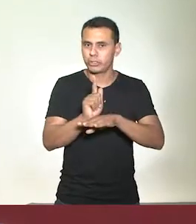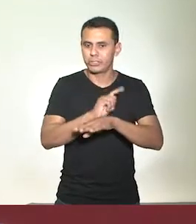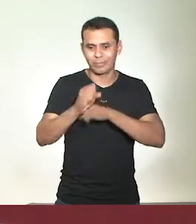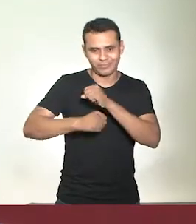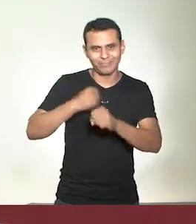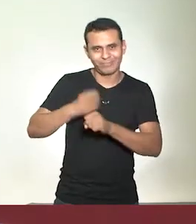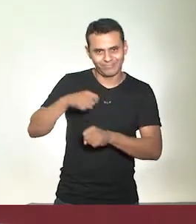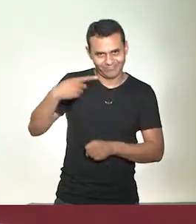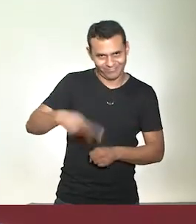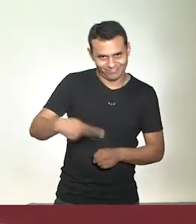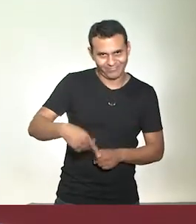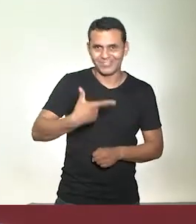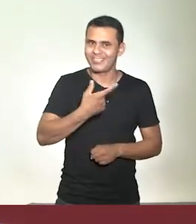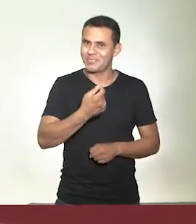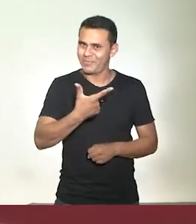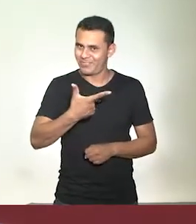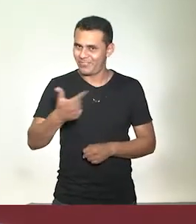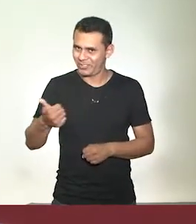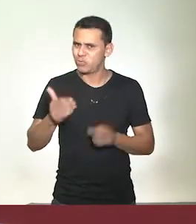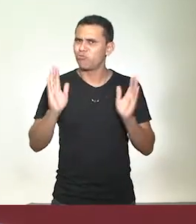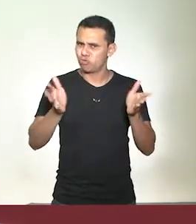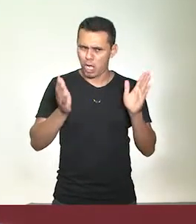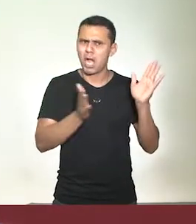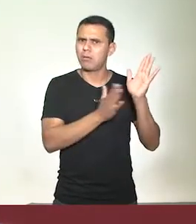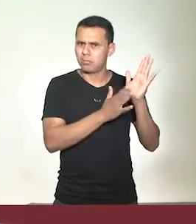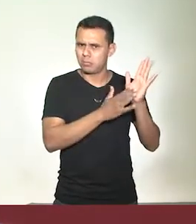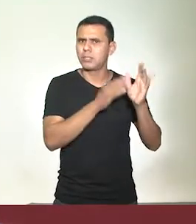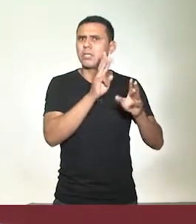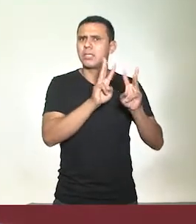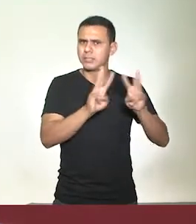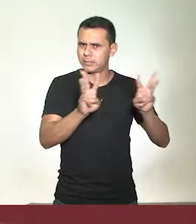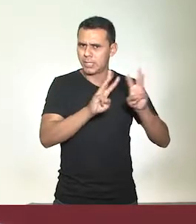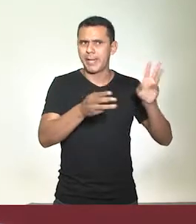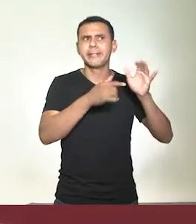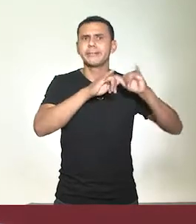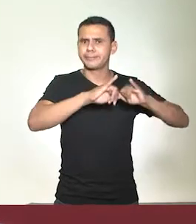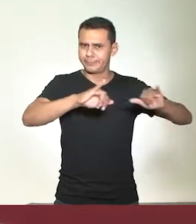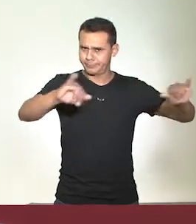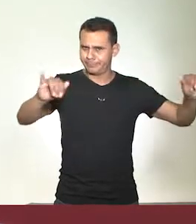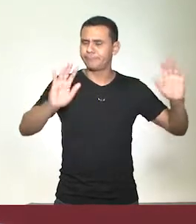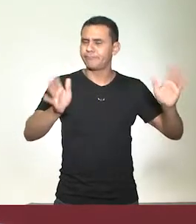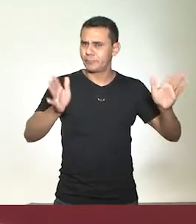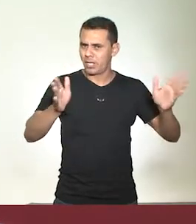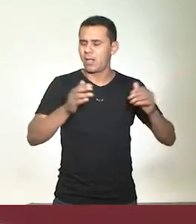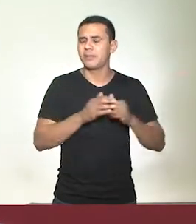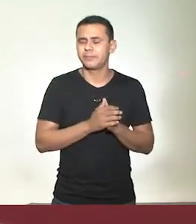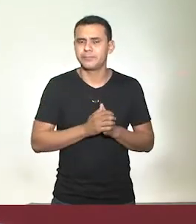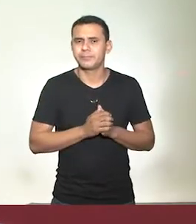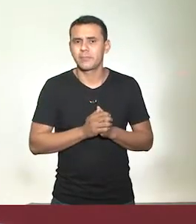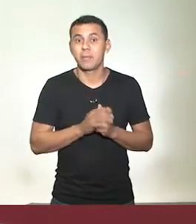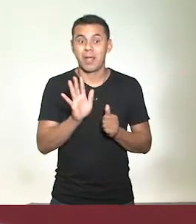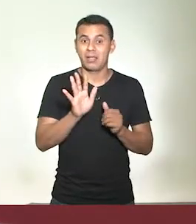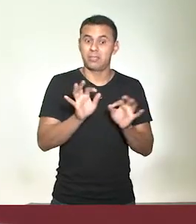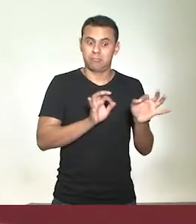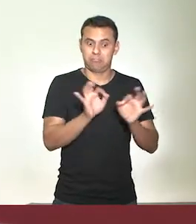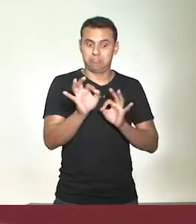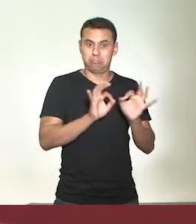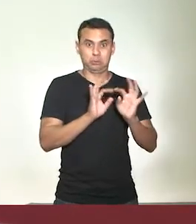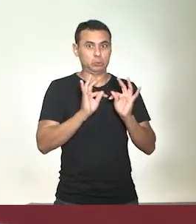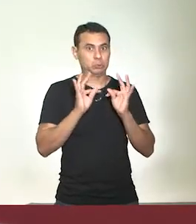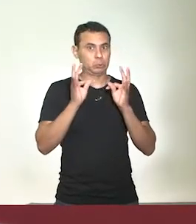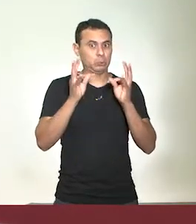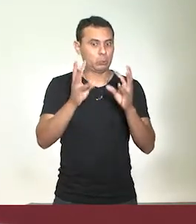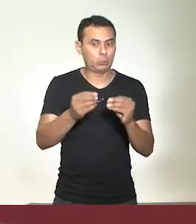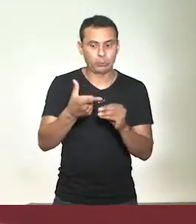ano então também nós estamos já já está publicado o relatório de gestão deste ano embora não tenhamos terminado